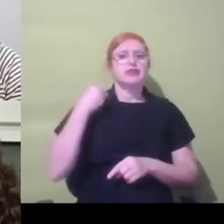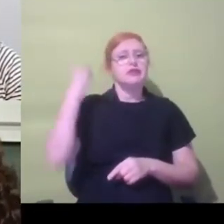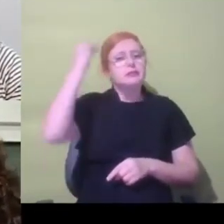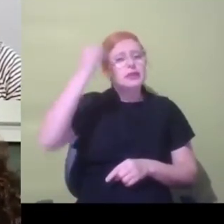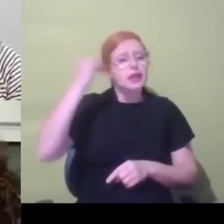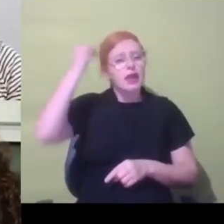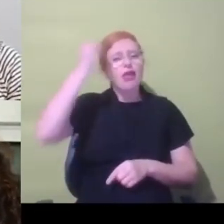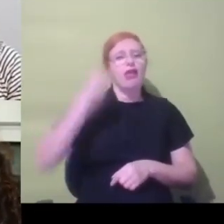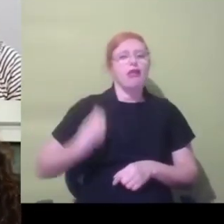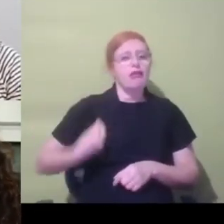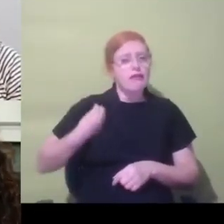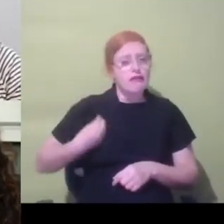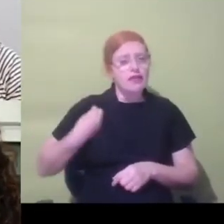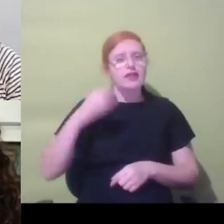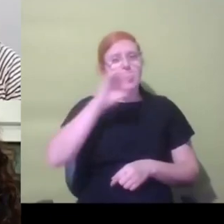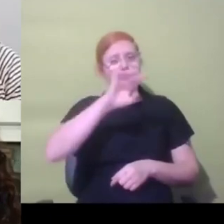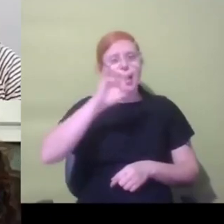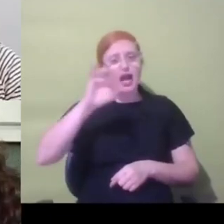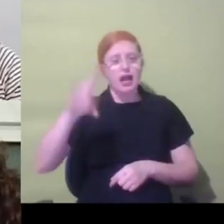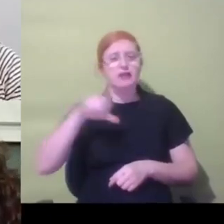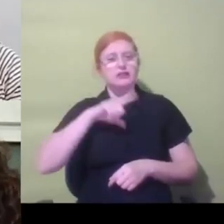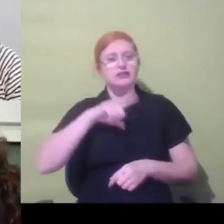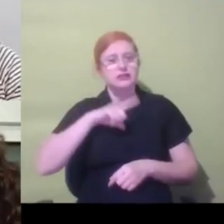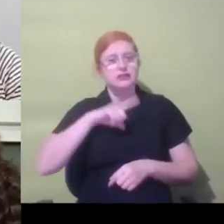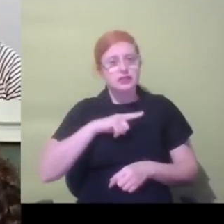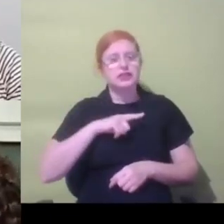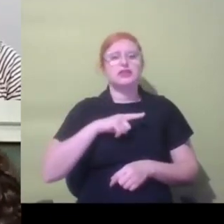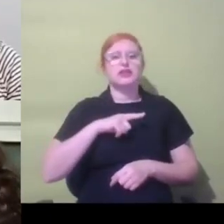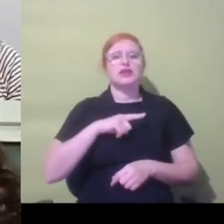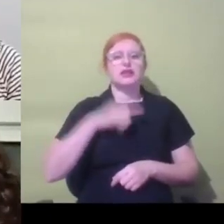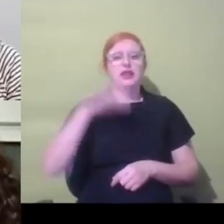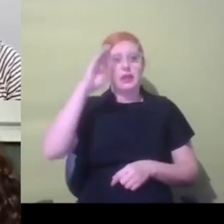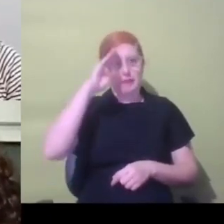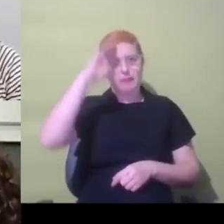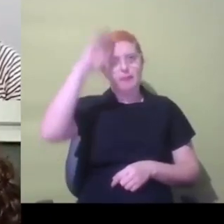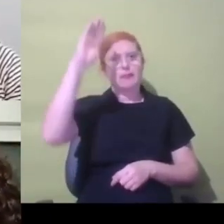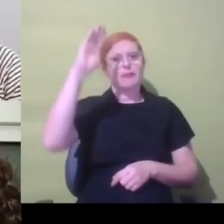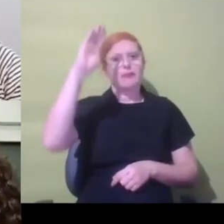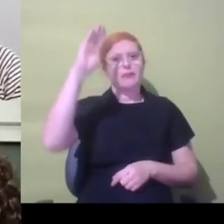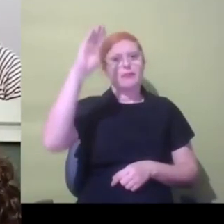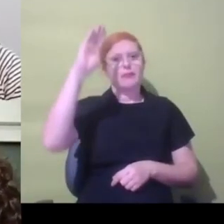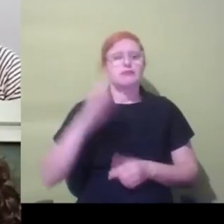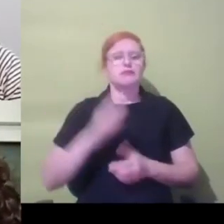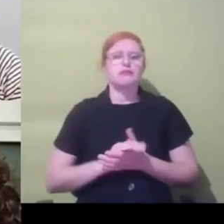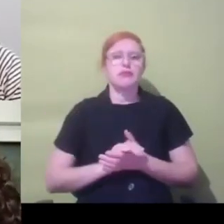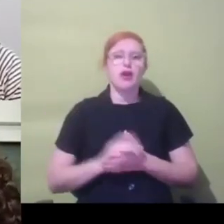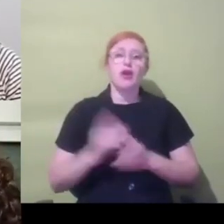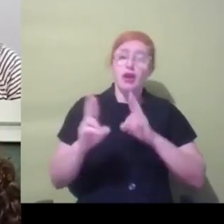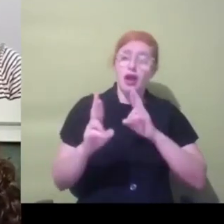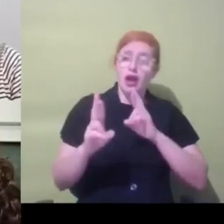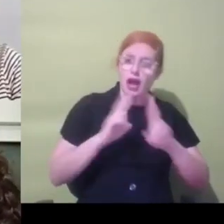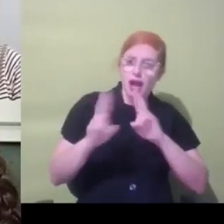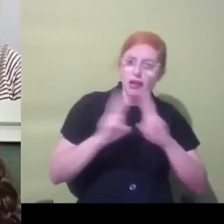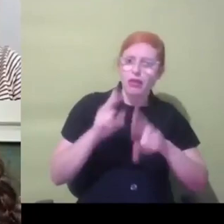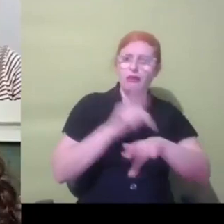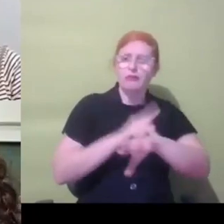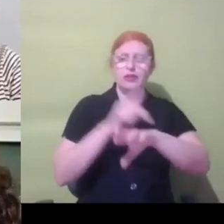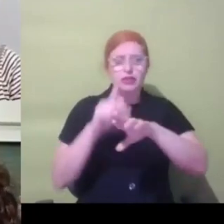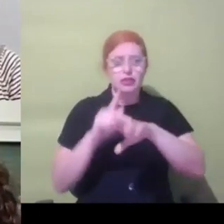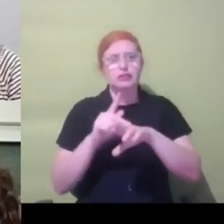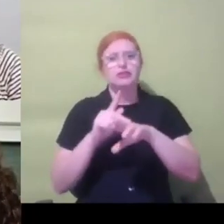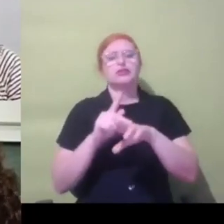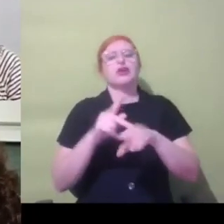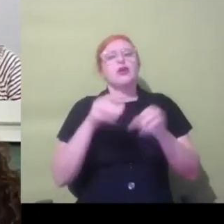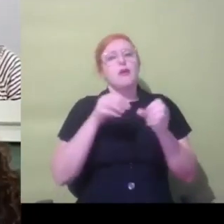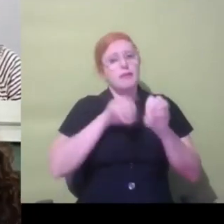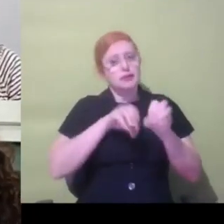nossas experiências, cada uma traz suas vivências, suas experiências, como o Cris falou bem, né? A gente parte dessa relação pedagógica de educação popular